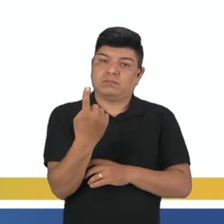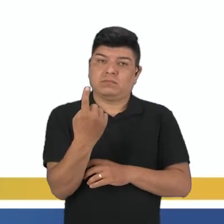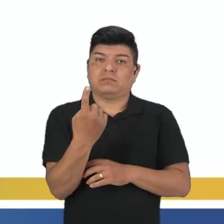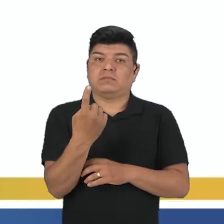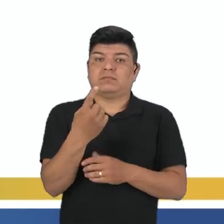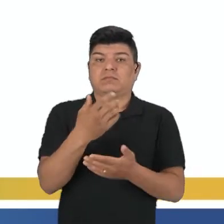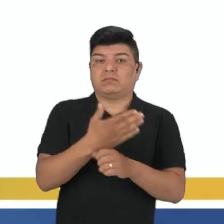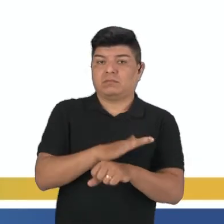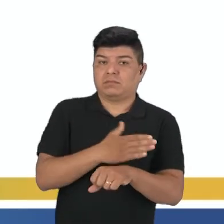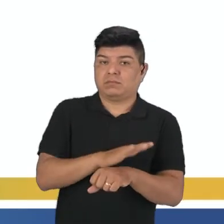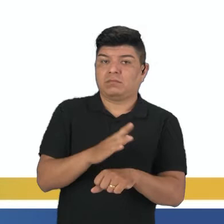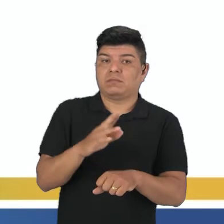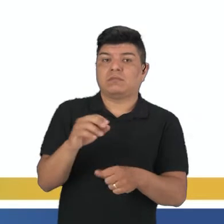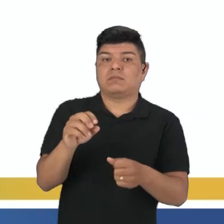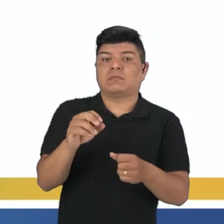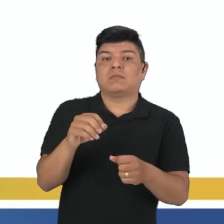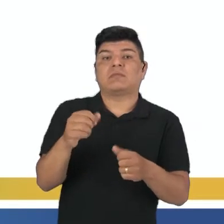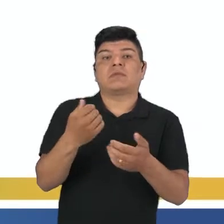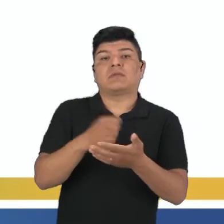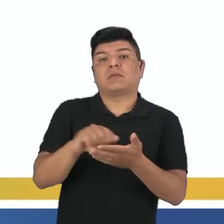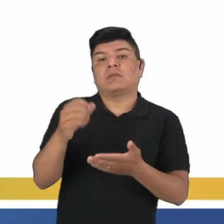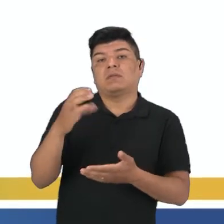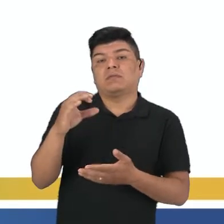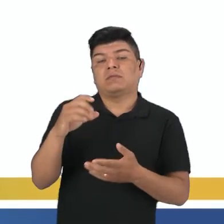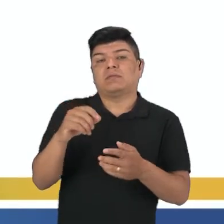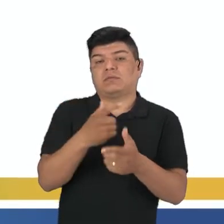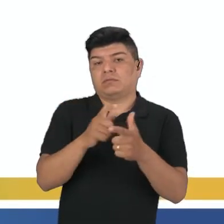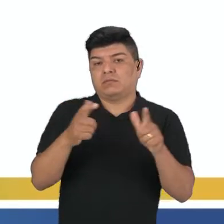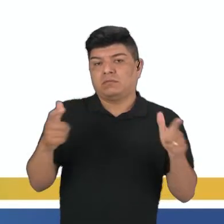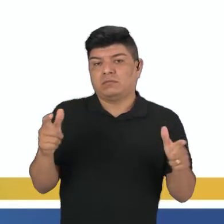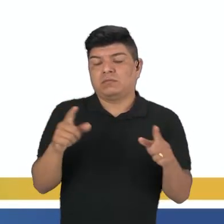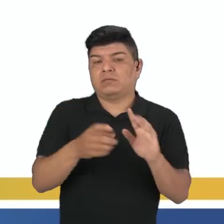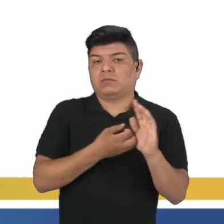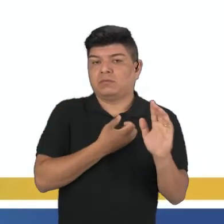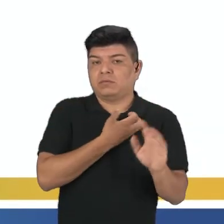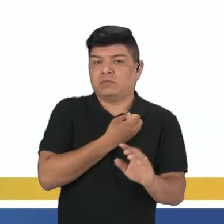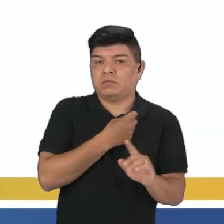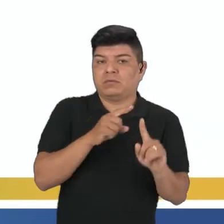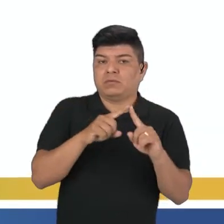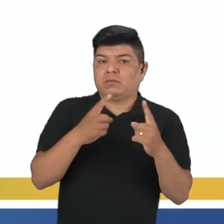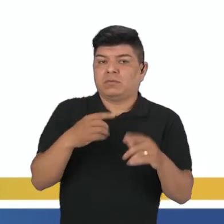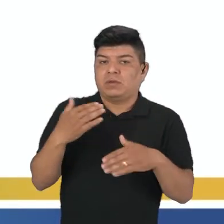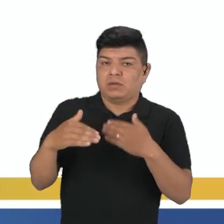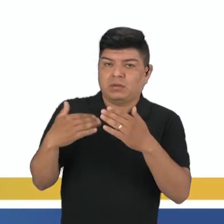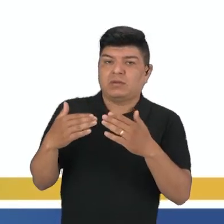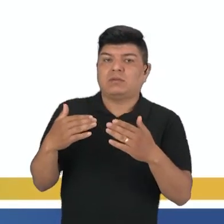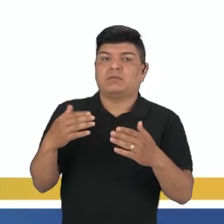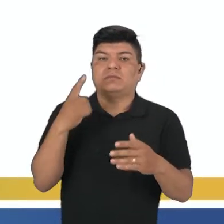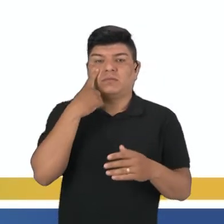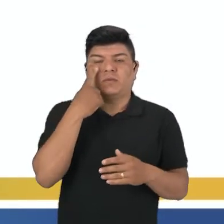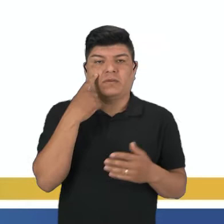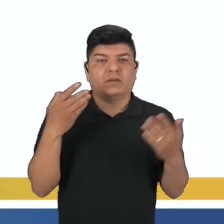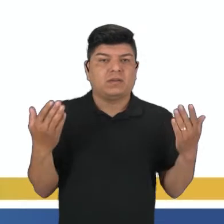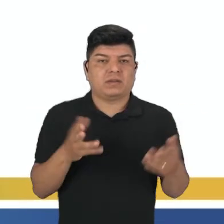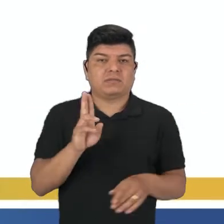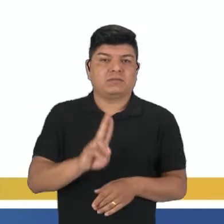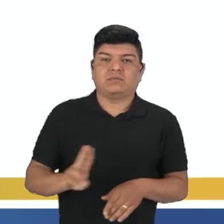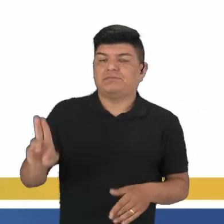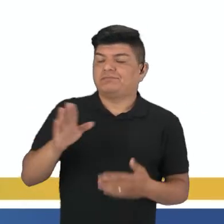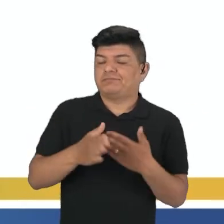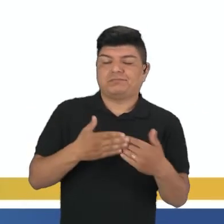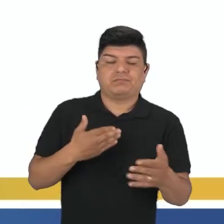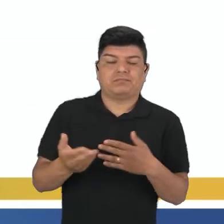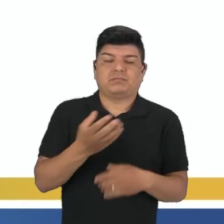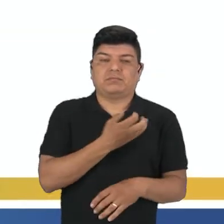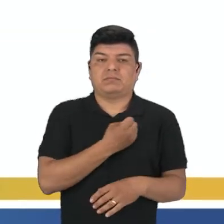vai estar convertendo para notação científica números grandes mesmos. Mas esse processo que a gente vai ver aqui, ele se aplica para qualquer